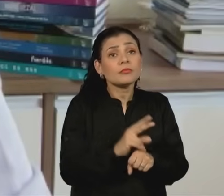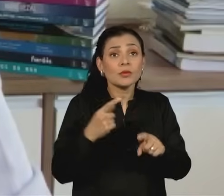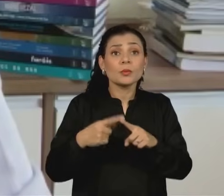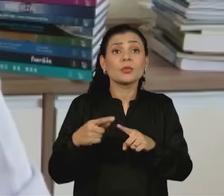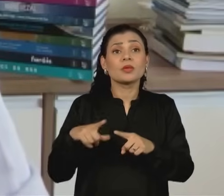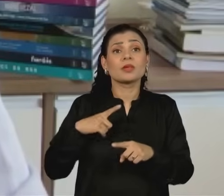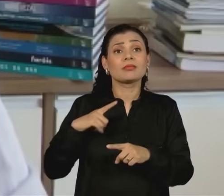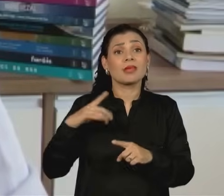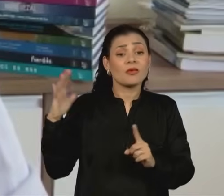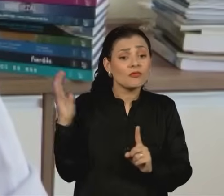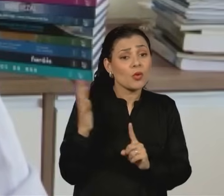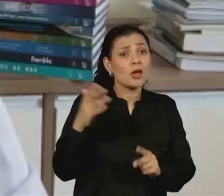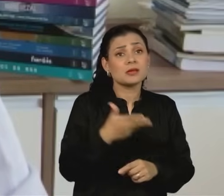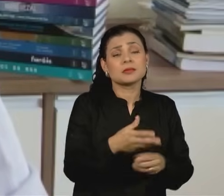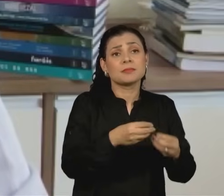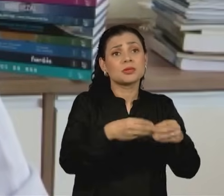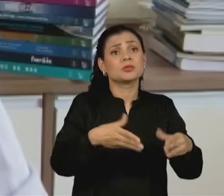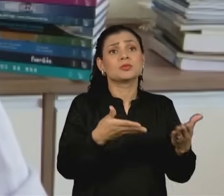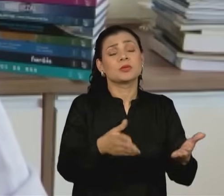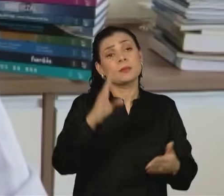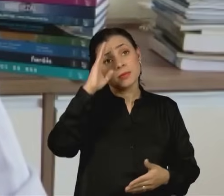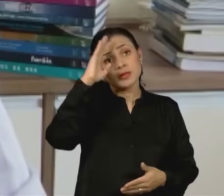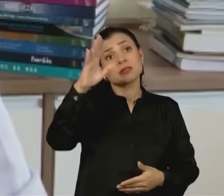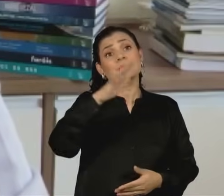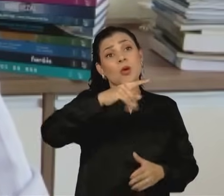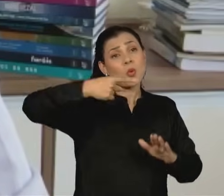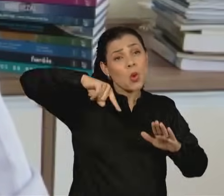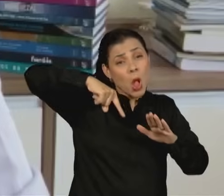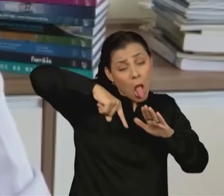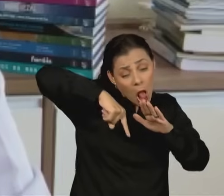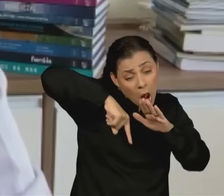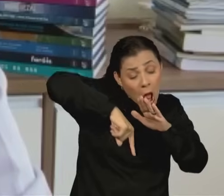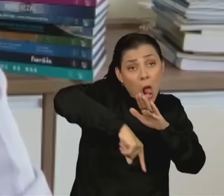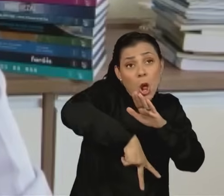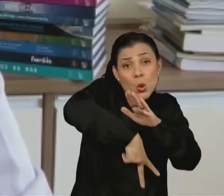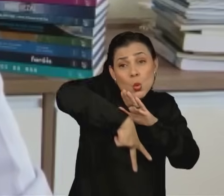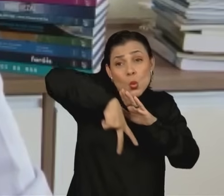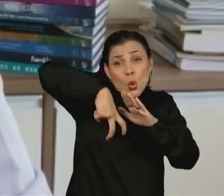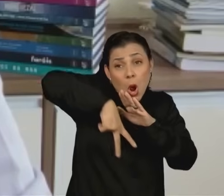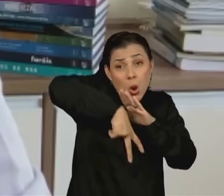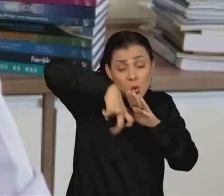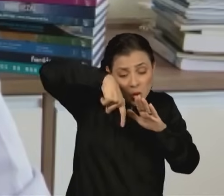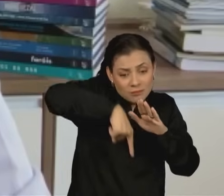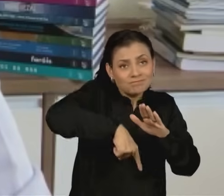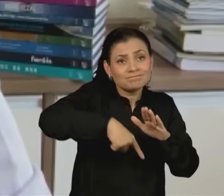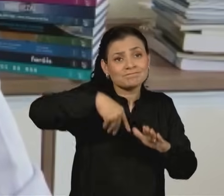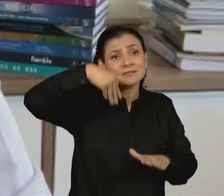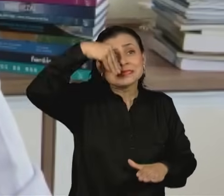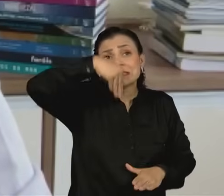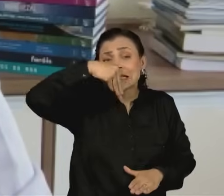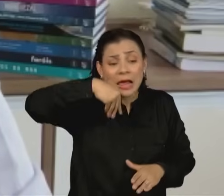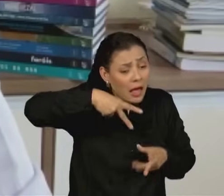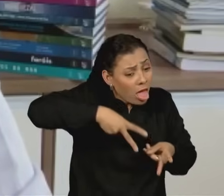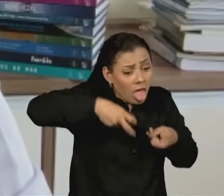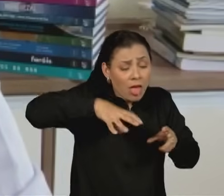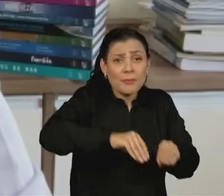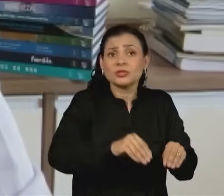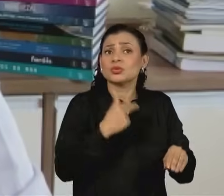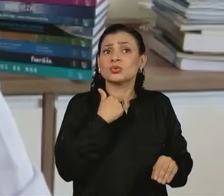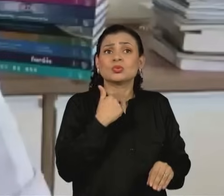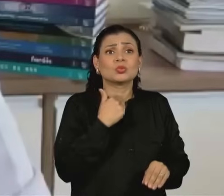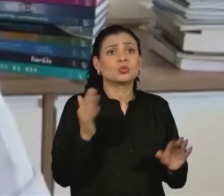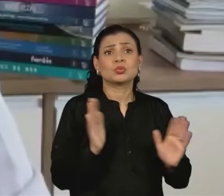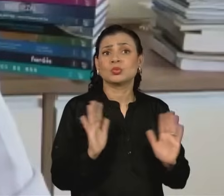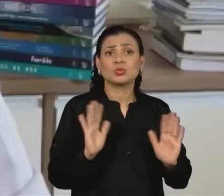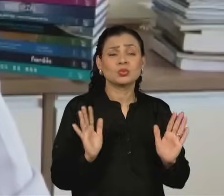altamente impactantes, especialmente no ambiente de mar profundo, que é extremamente vulnerável. Então, é fundamental que